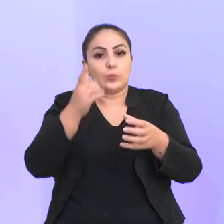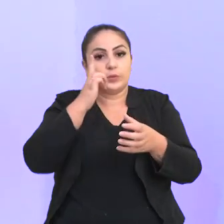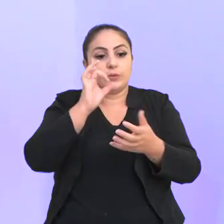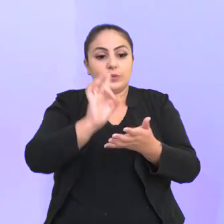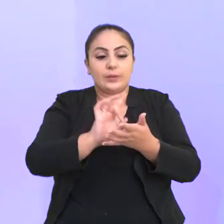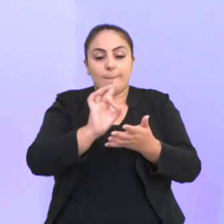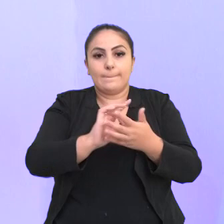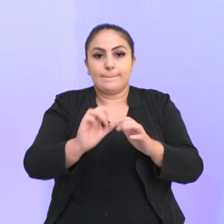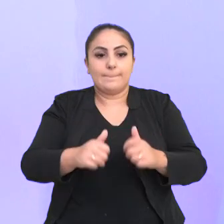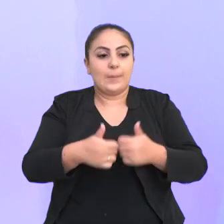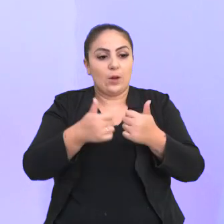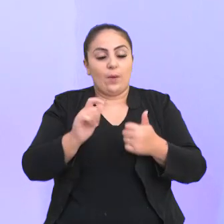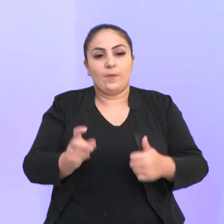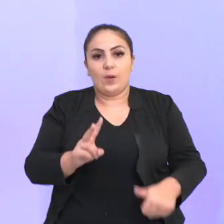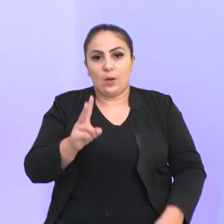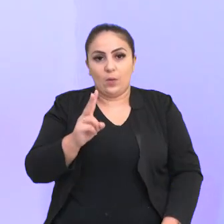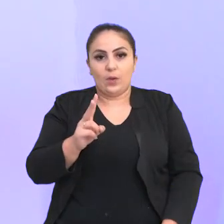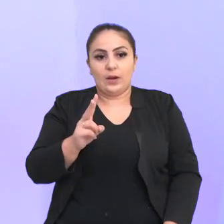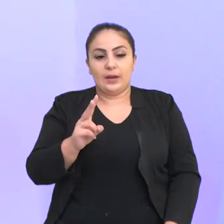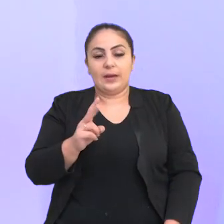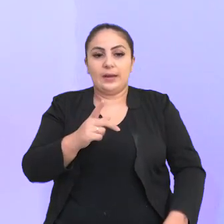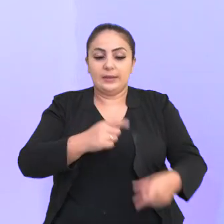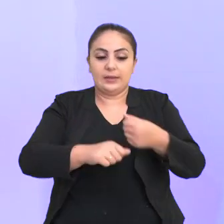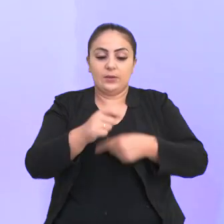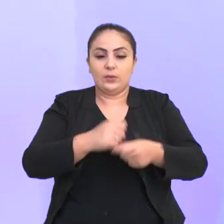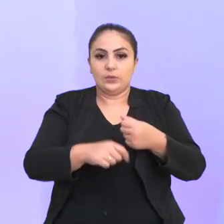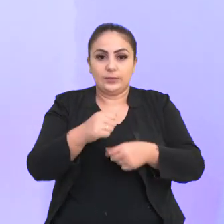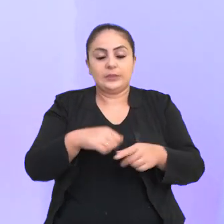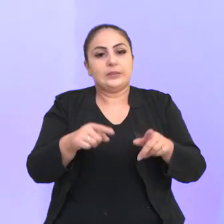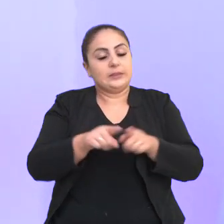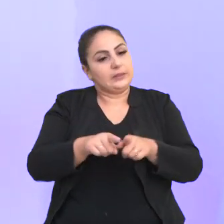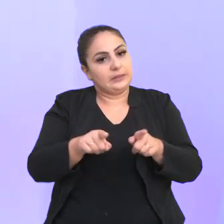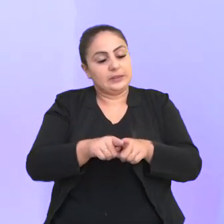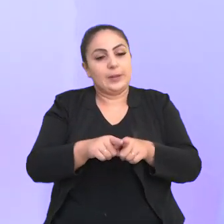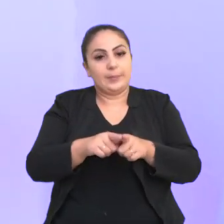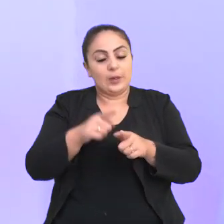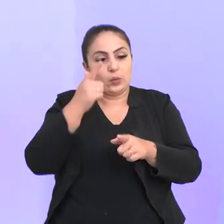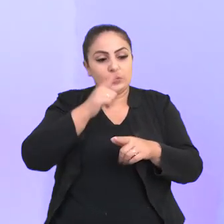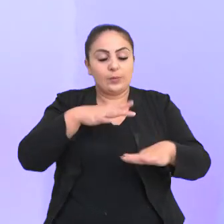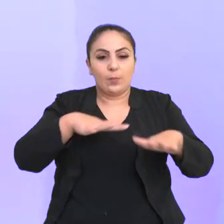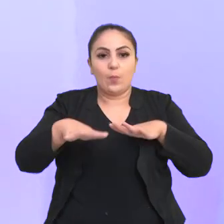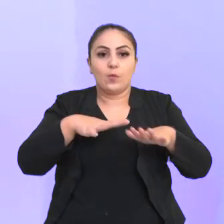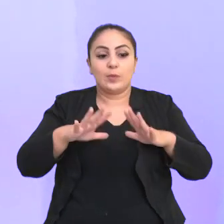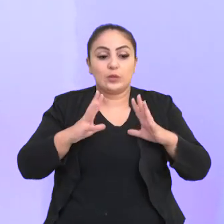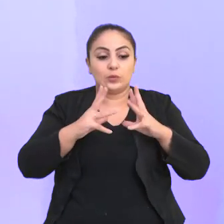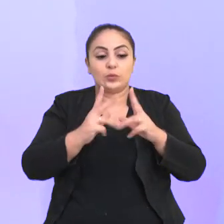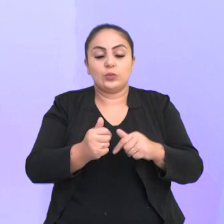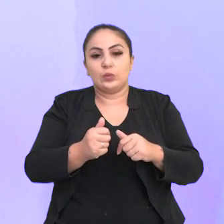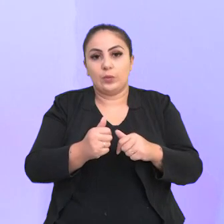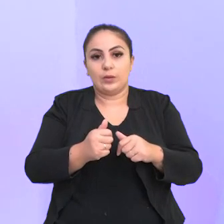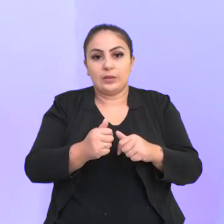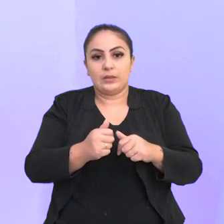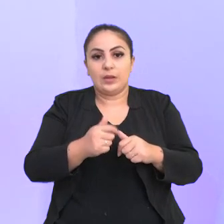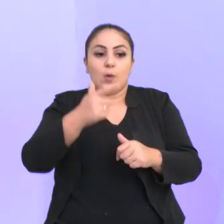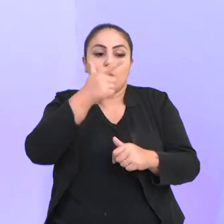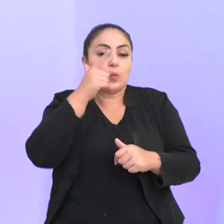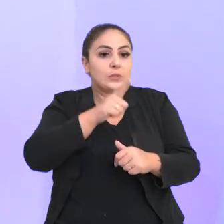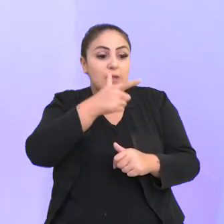coletiva, garantindo melhores preços, economicidade e viabilidade a